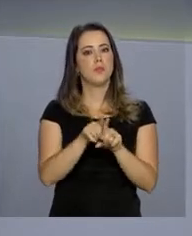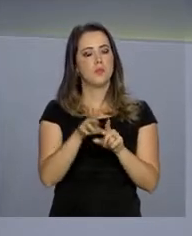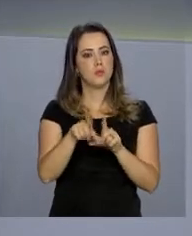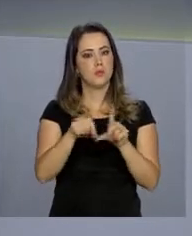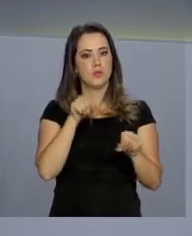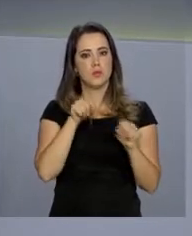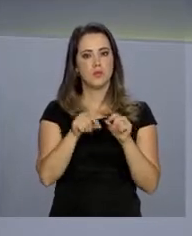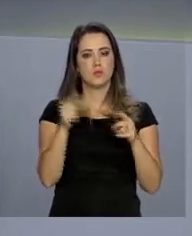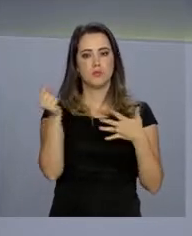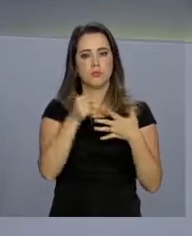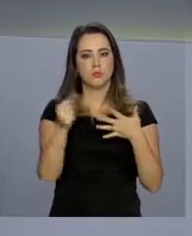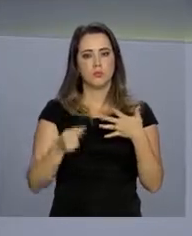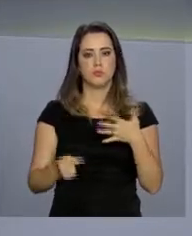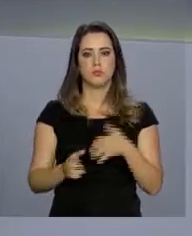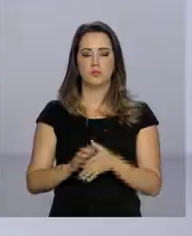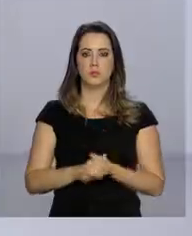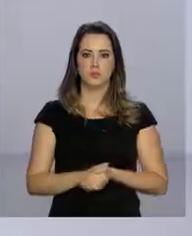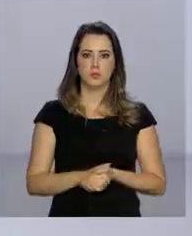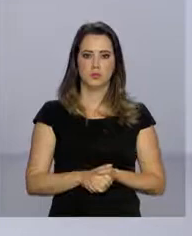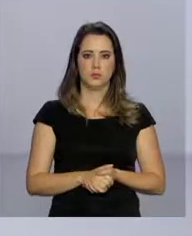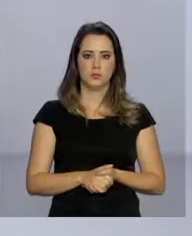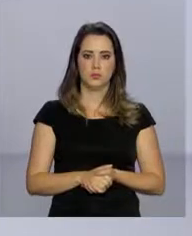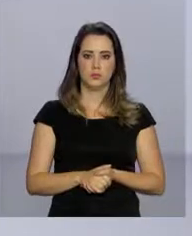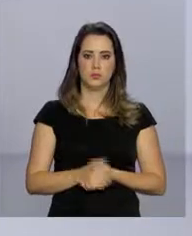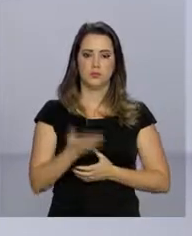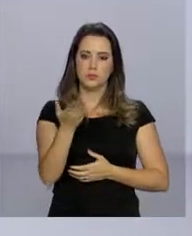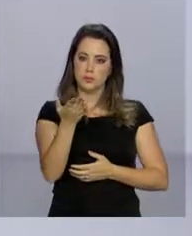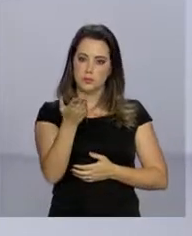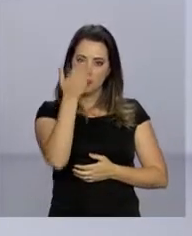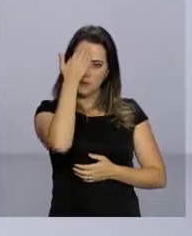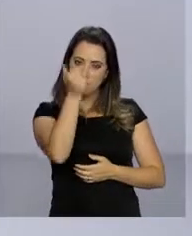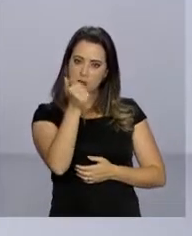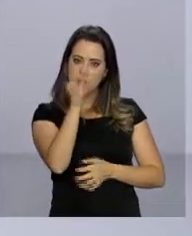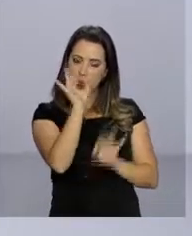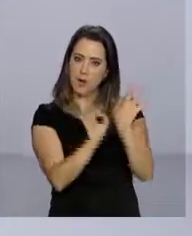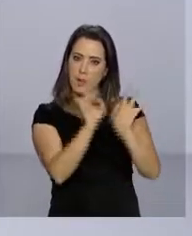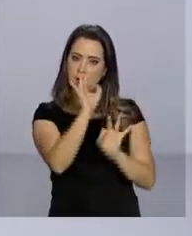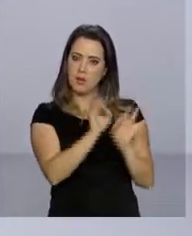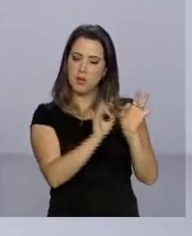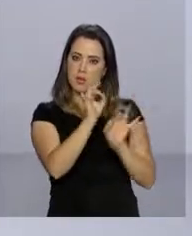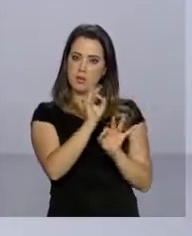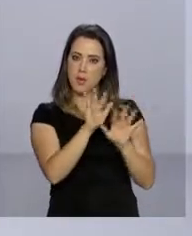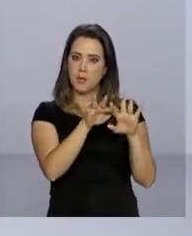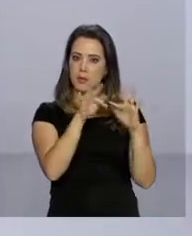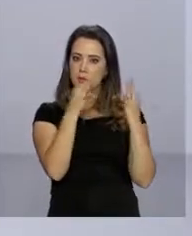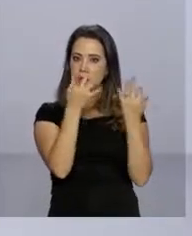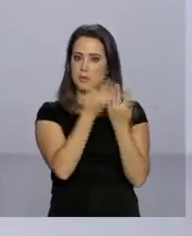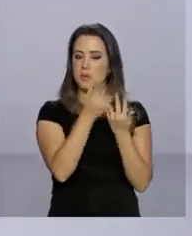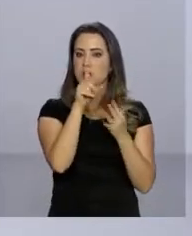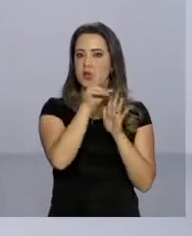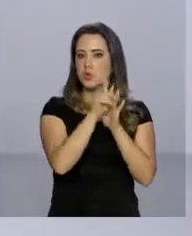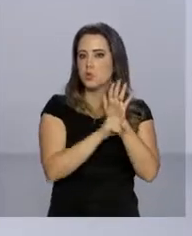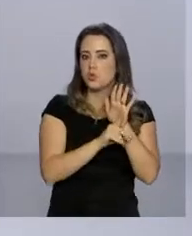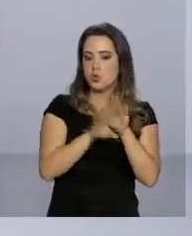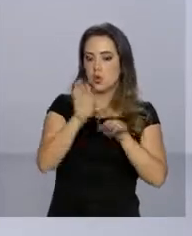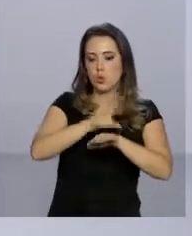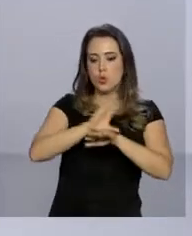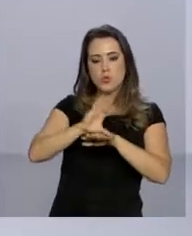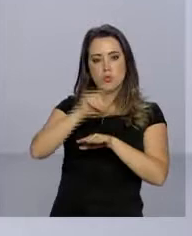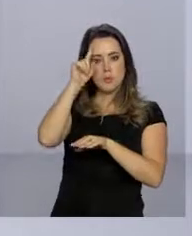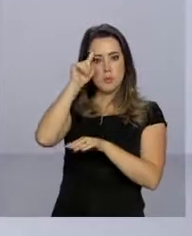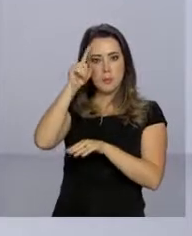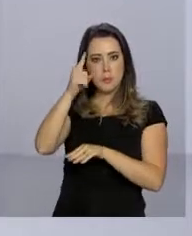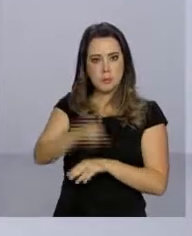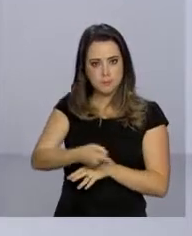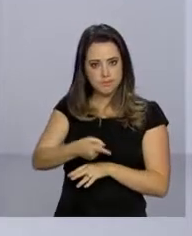definir esses critérios você sabia que o planejamento familiar é um direito assegurado pela constituição federal